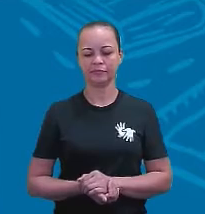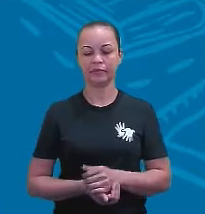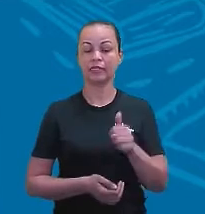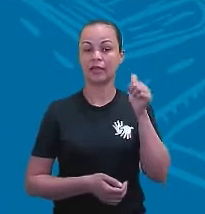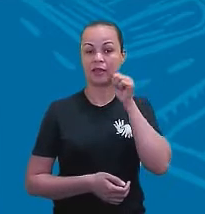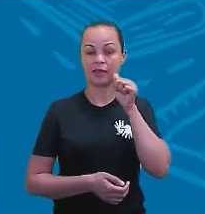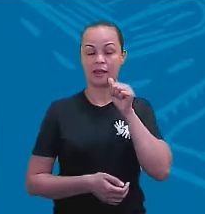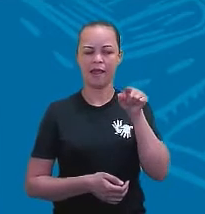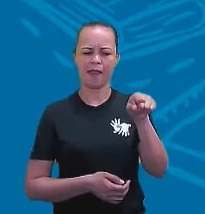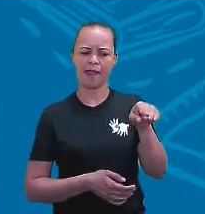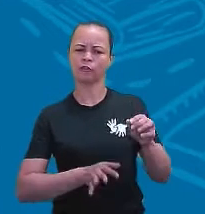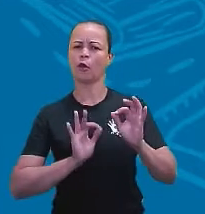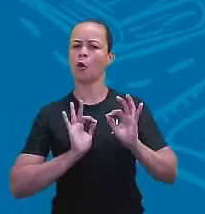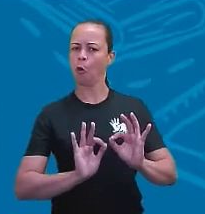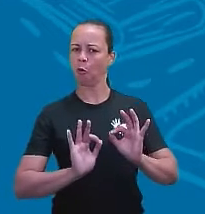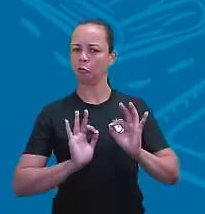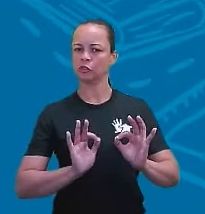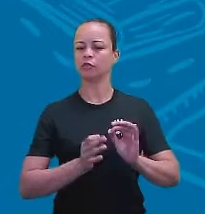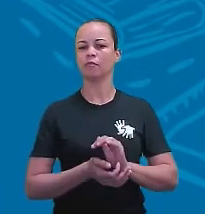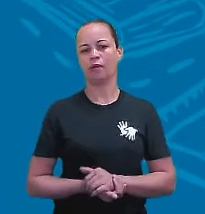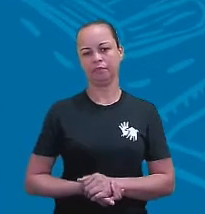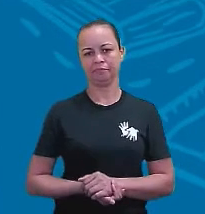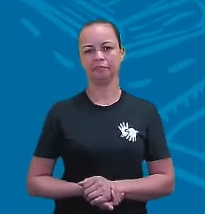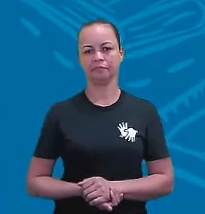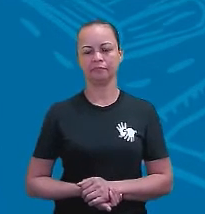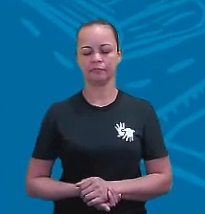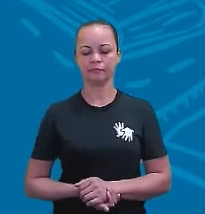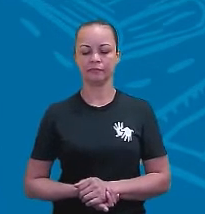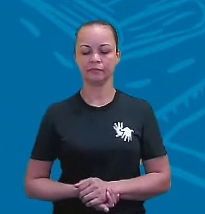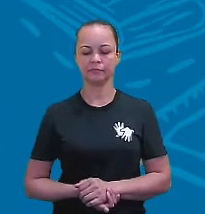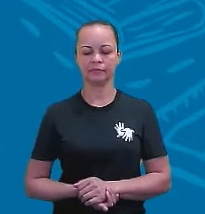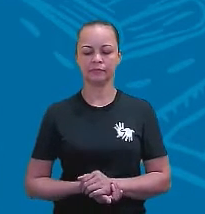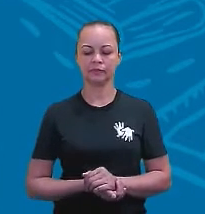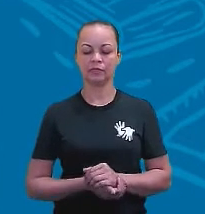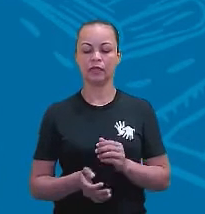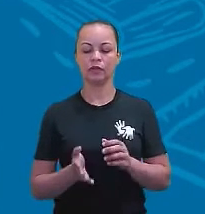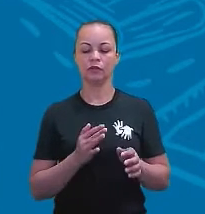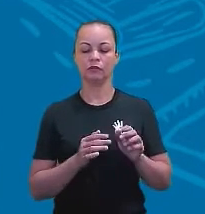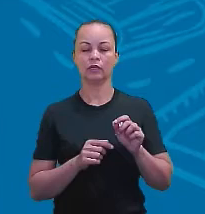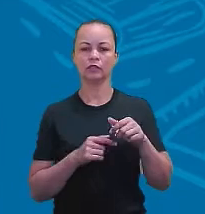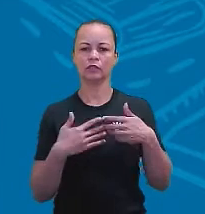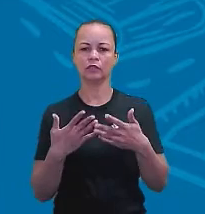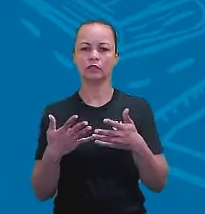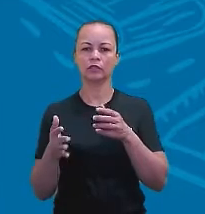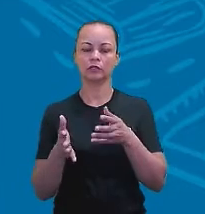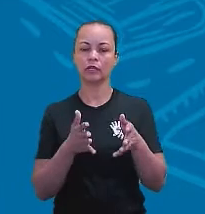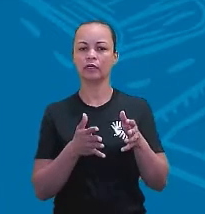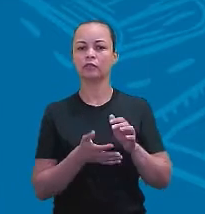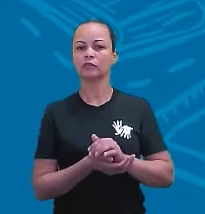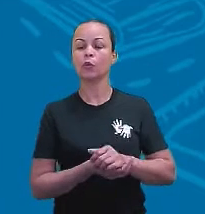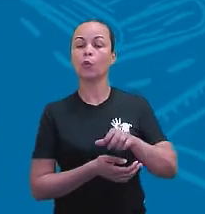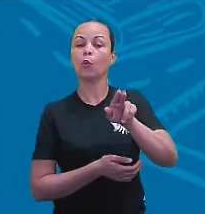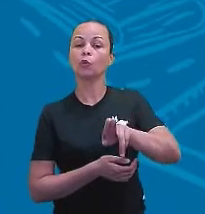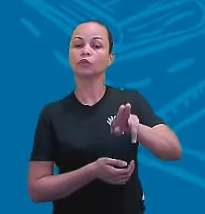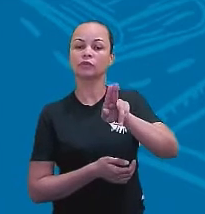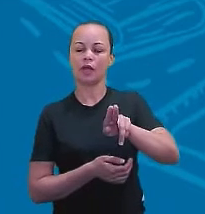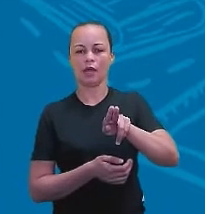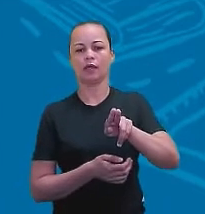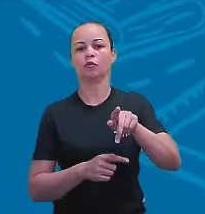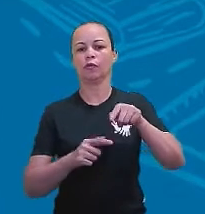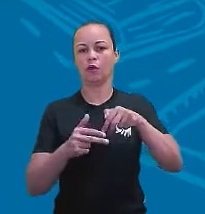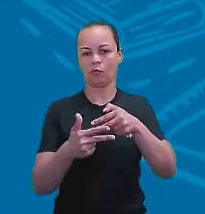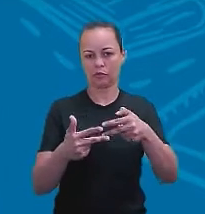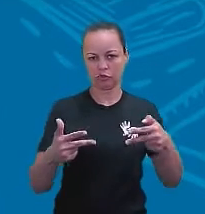está ótima. Com it is a nice dog, usado para